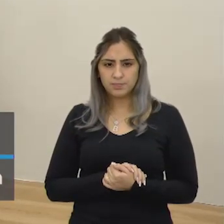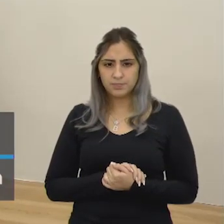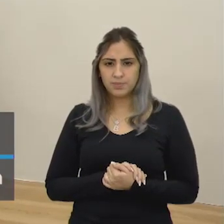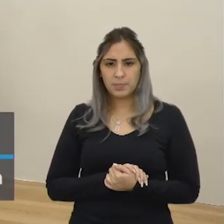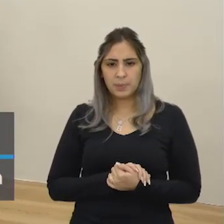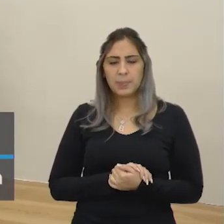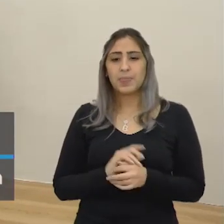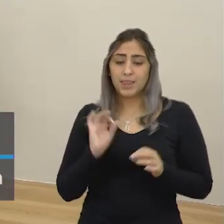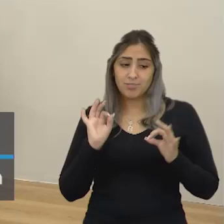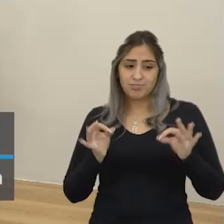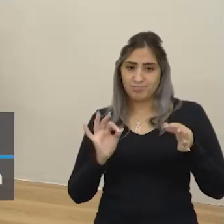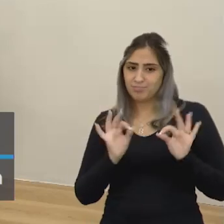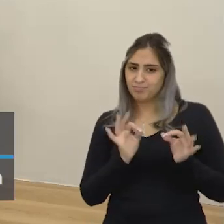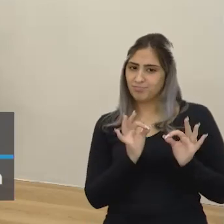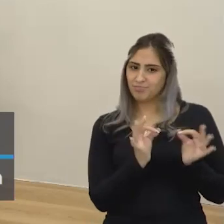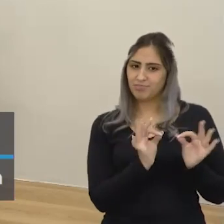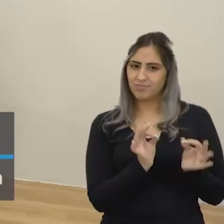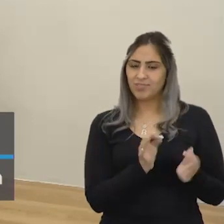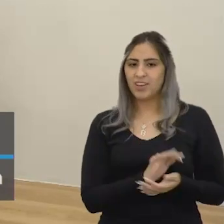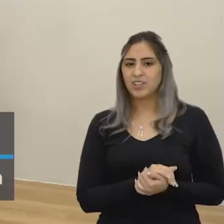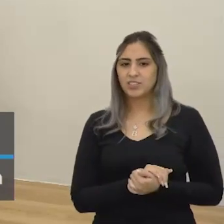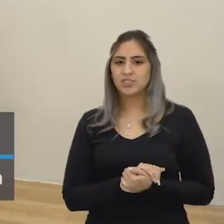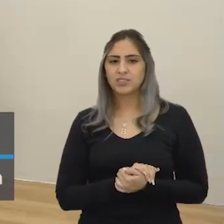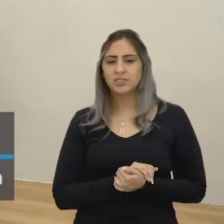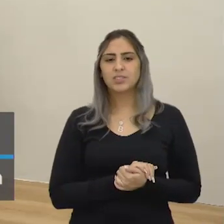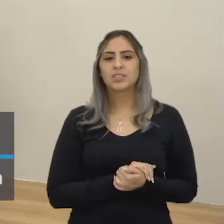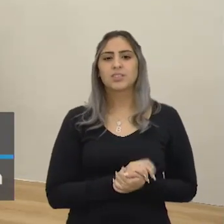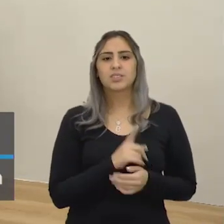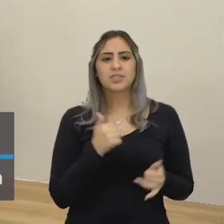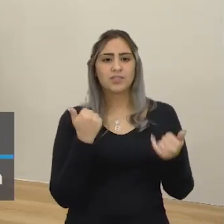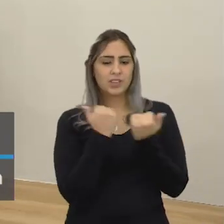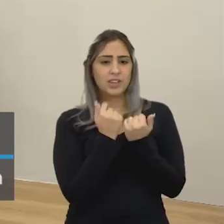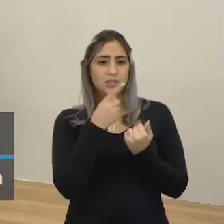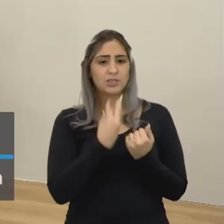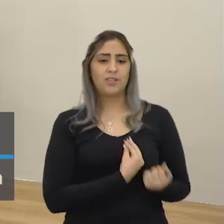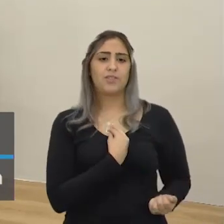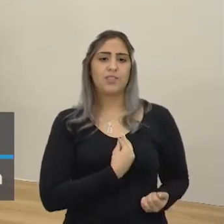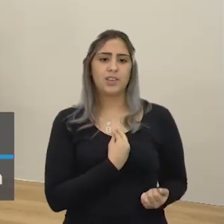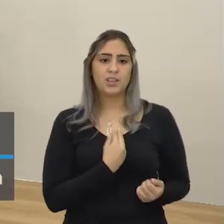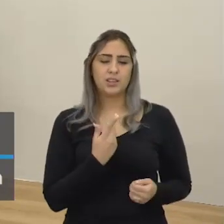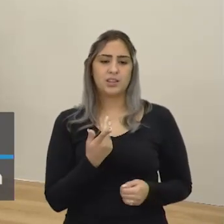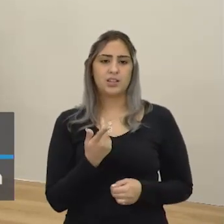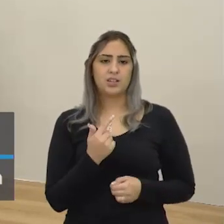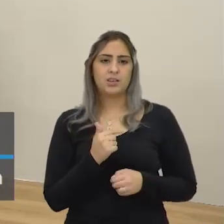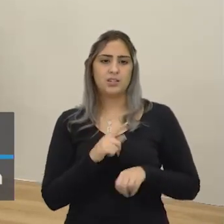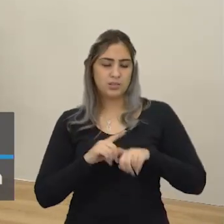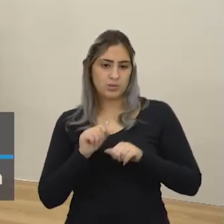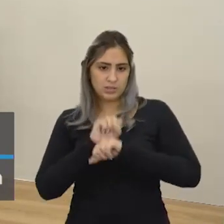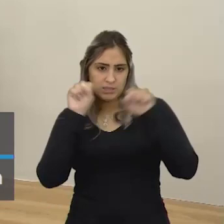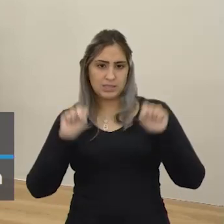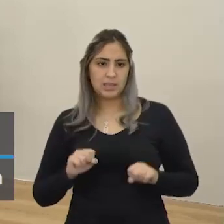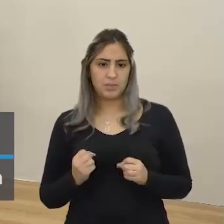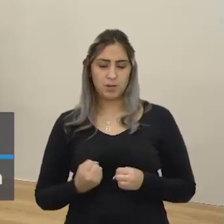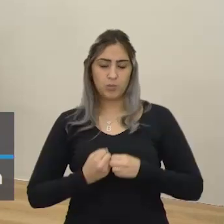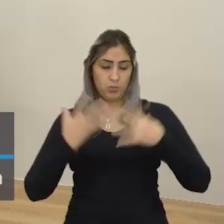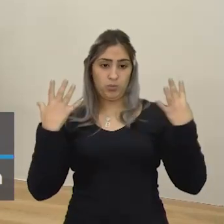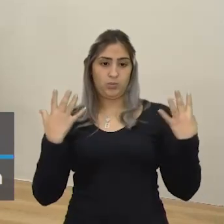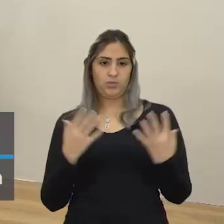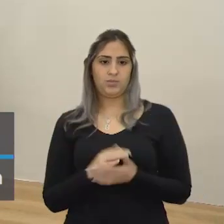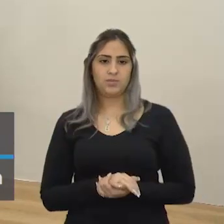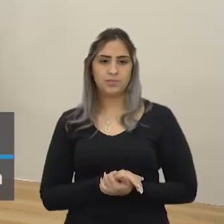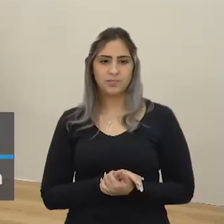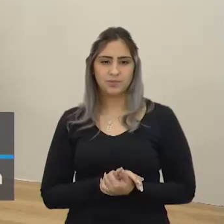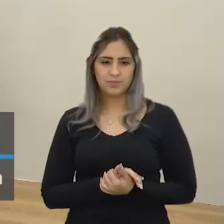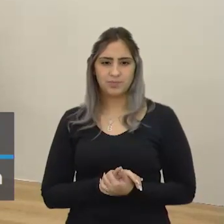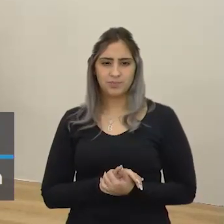né? Exato. Pensa um pouquinho, o Aristóteles defendeu isso, né, que a vida surgiu ali de um sistema espontâneo. Isso,